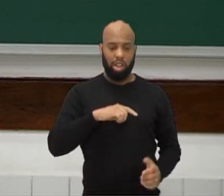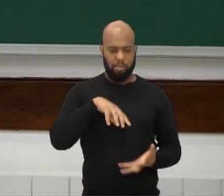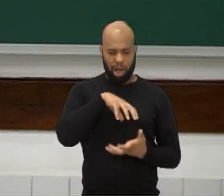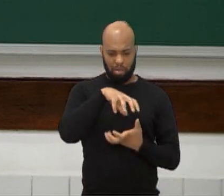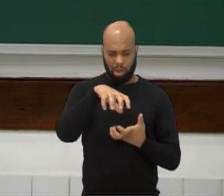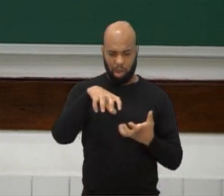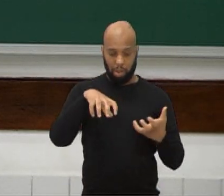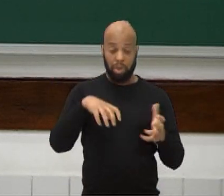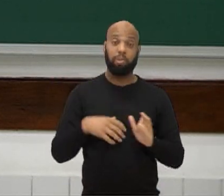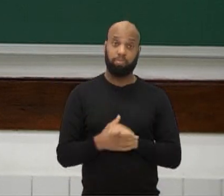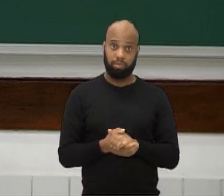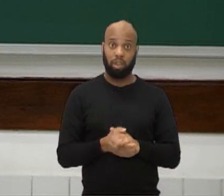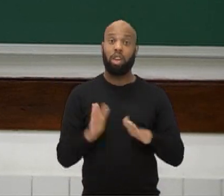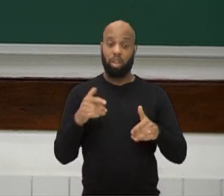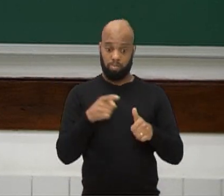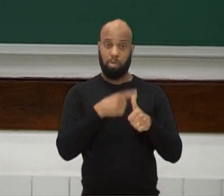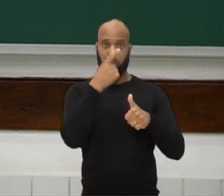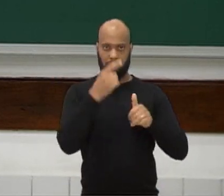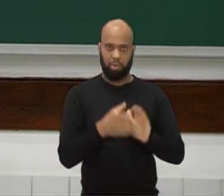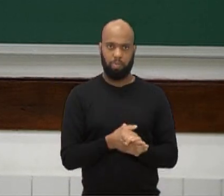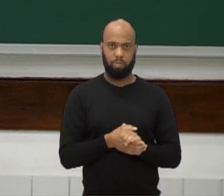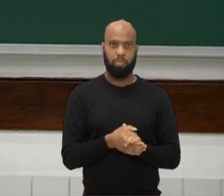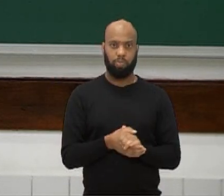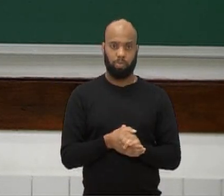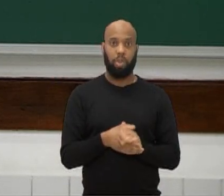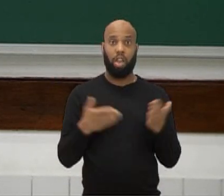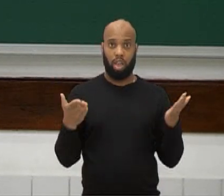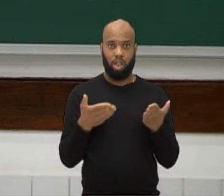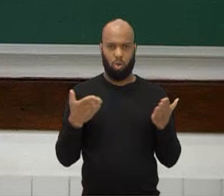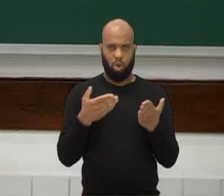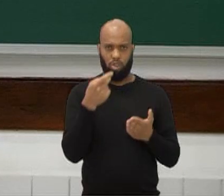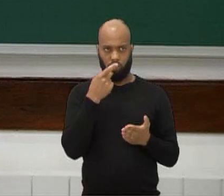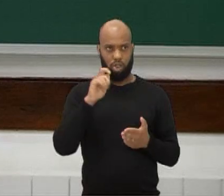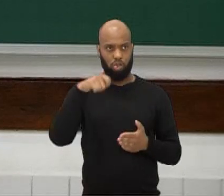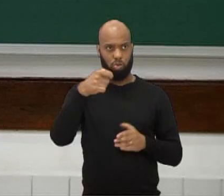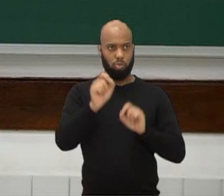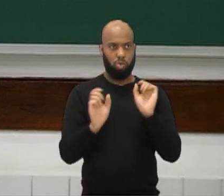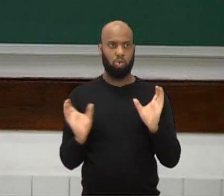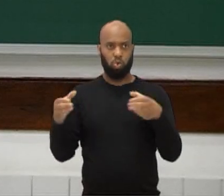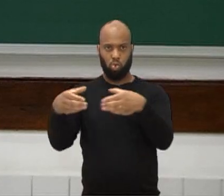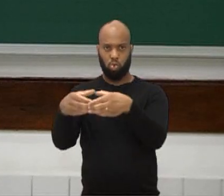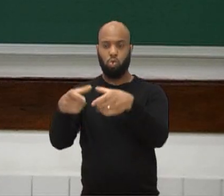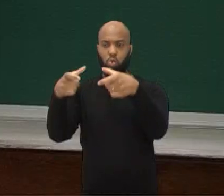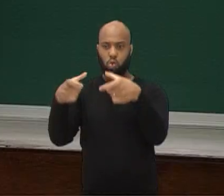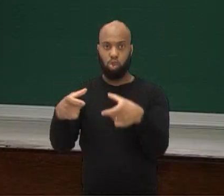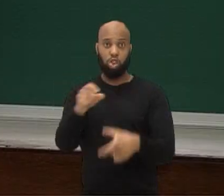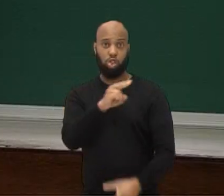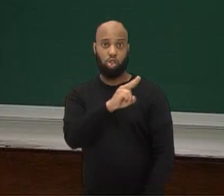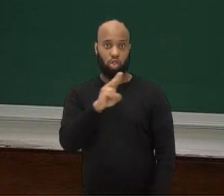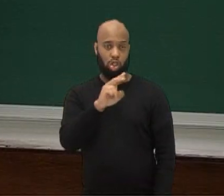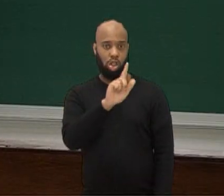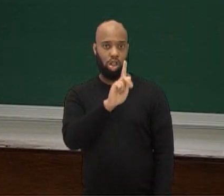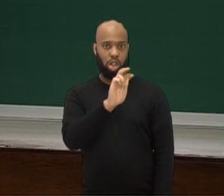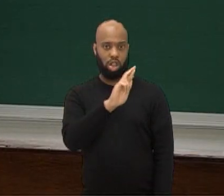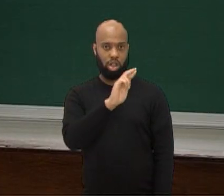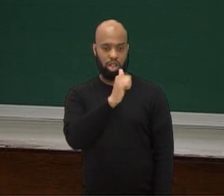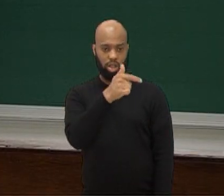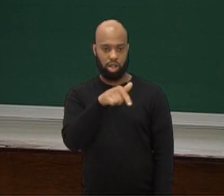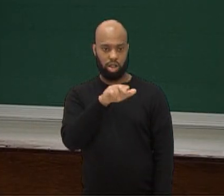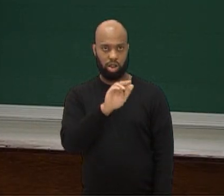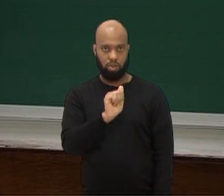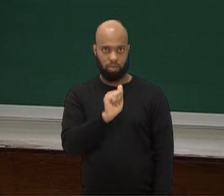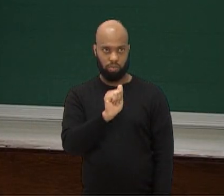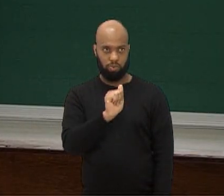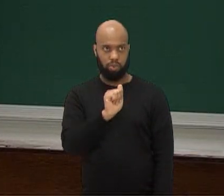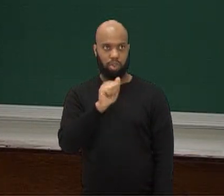revolta. Então, primeira coisa, reforçando aqui, a província do Grão-Pará, que era o quê? A